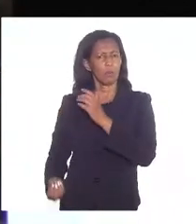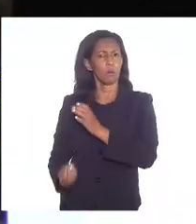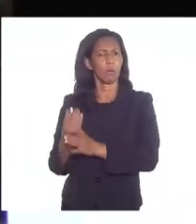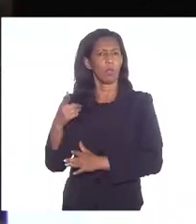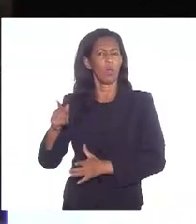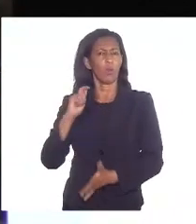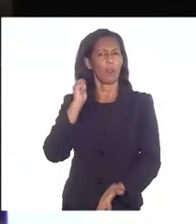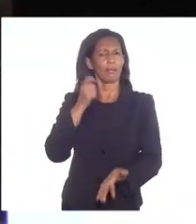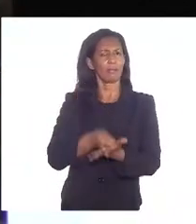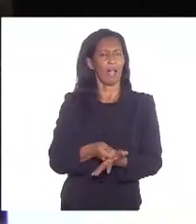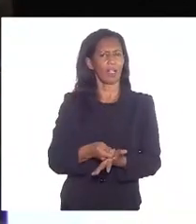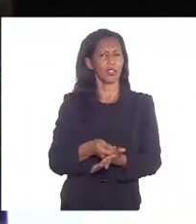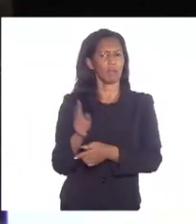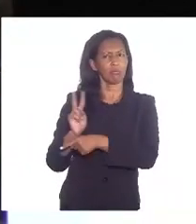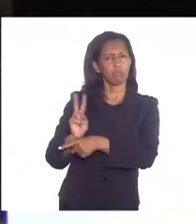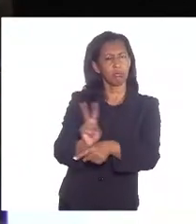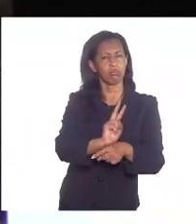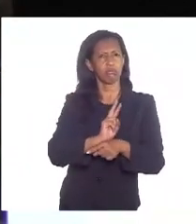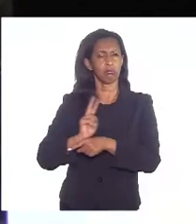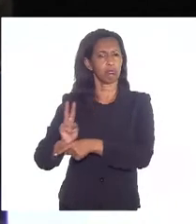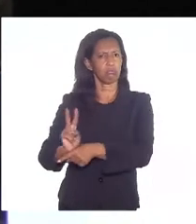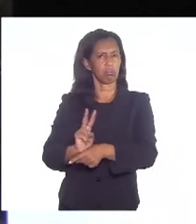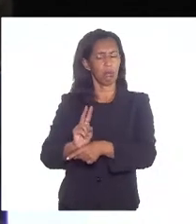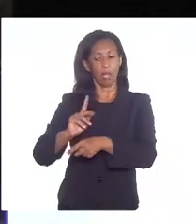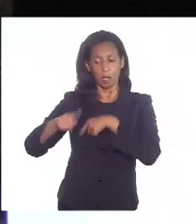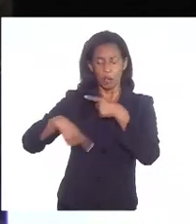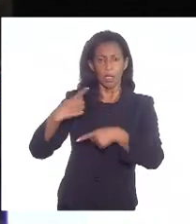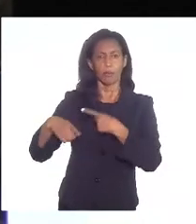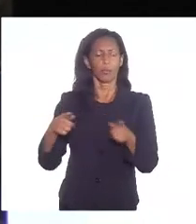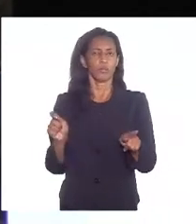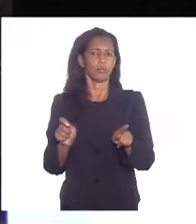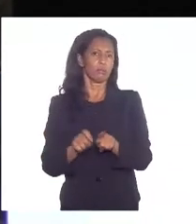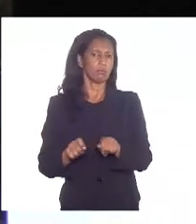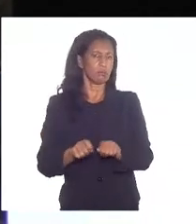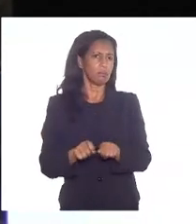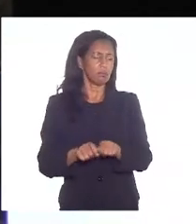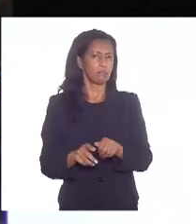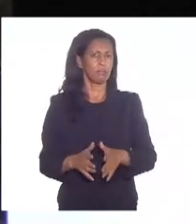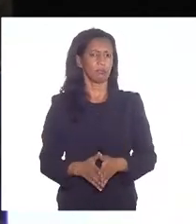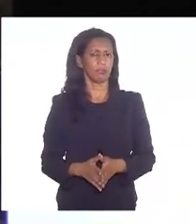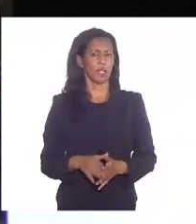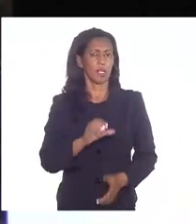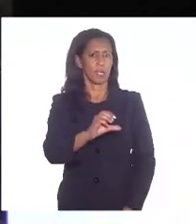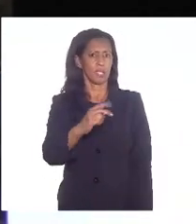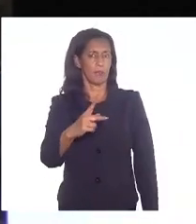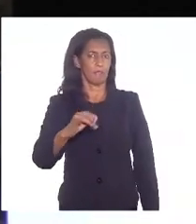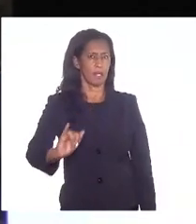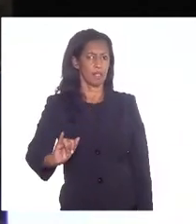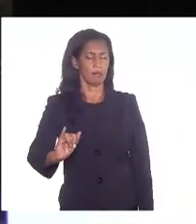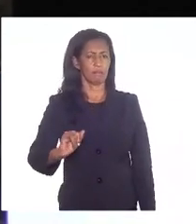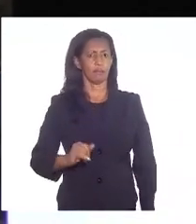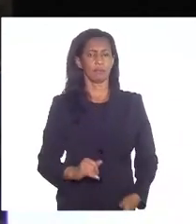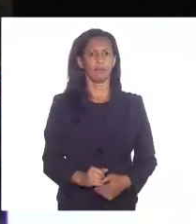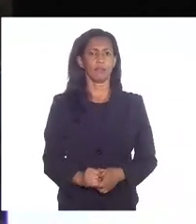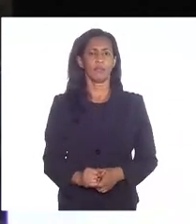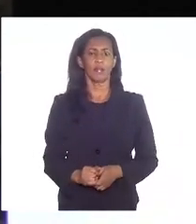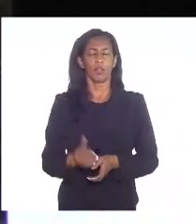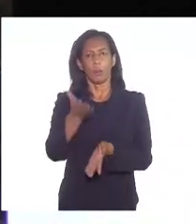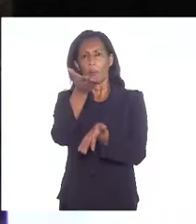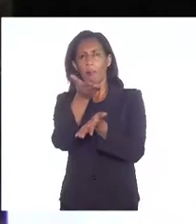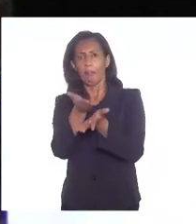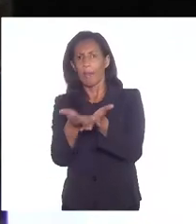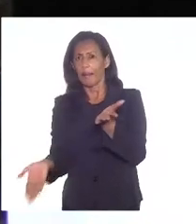de fiscalização, depois fizemos uma CPI sobre as